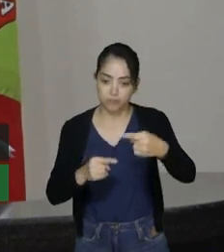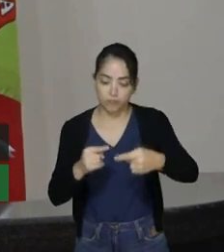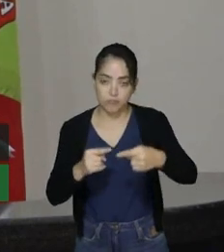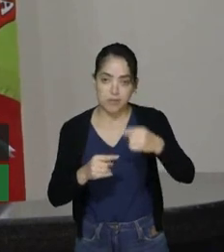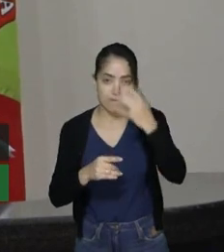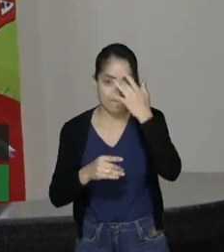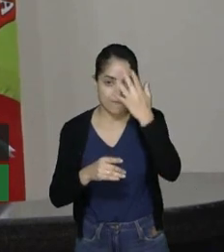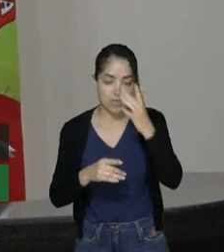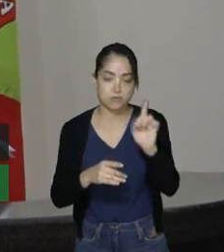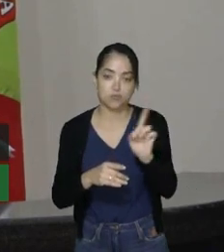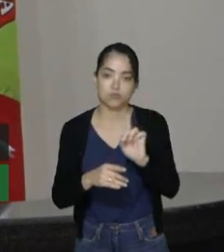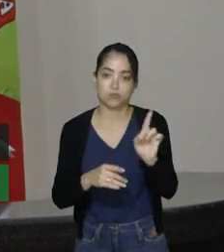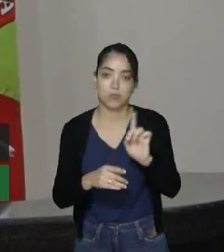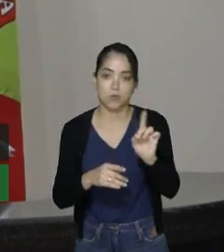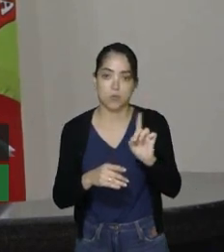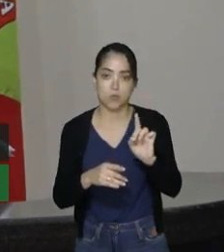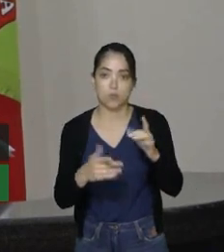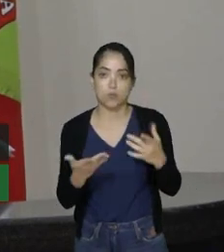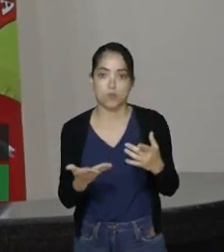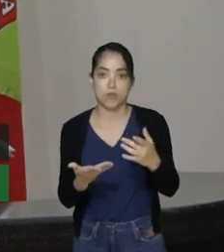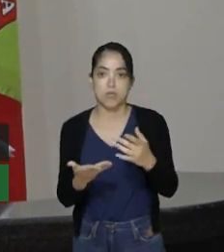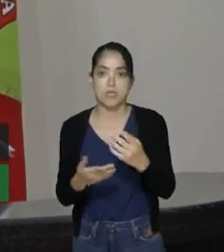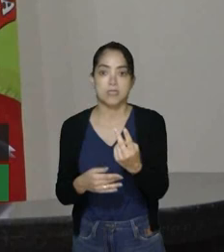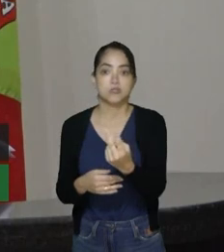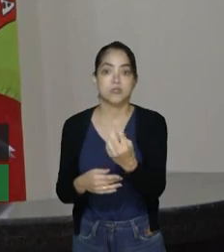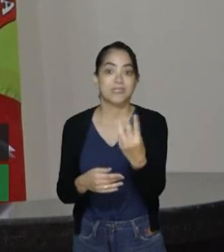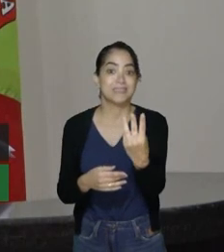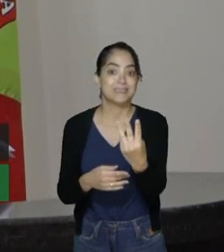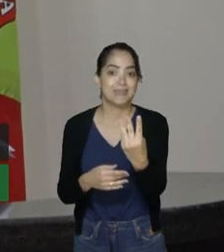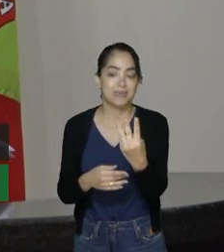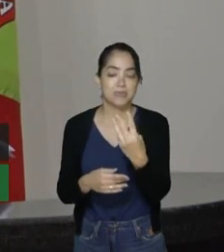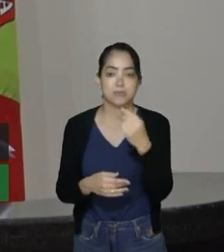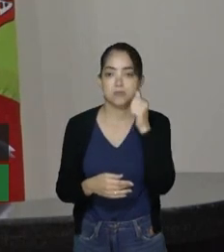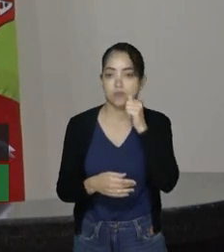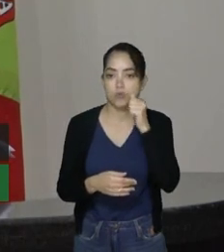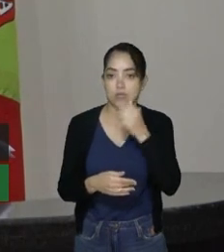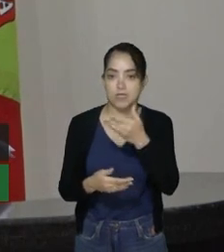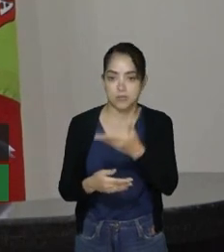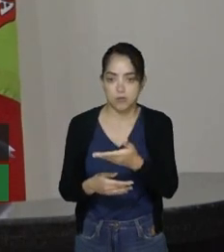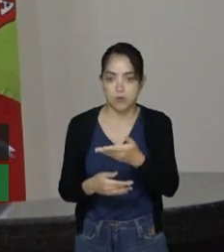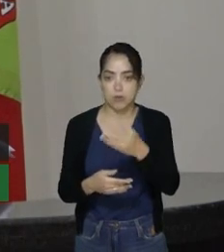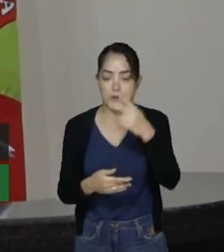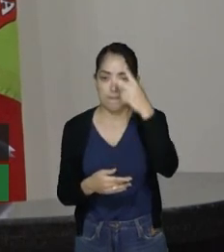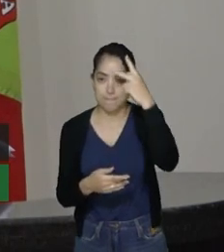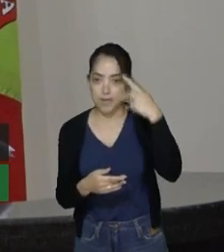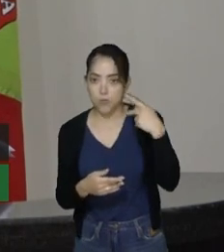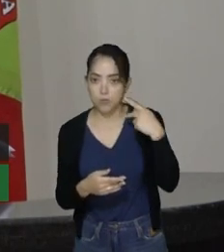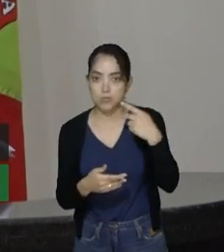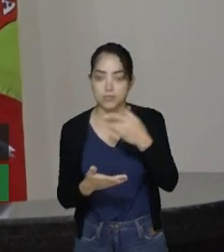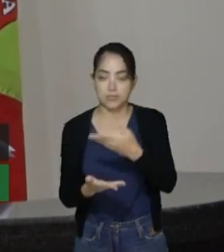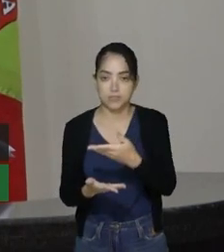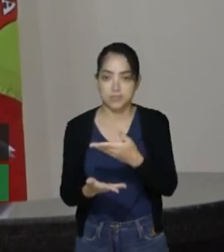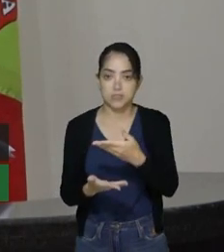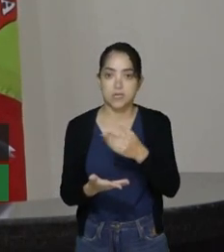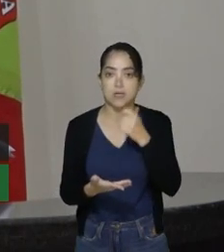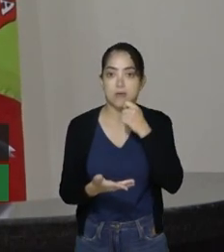fácil. Haja visto que só temos duas, três agora no outro mandato. Paulinha, a Campagnolo